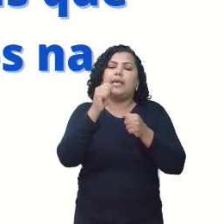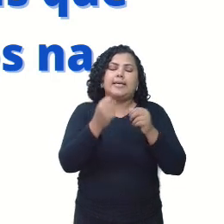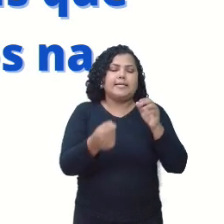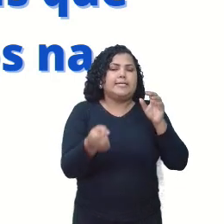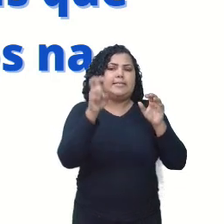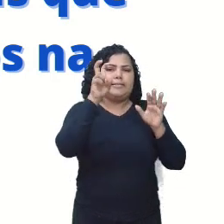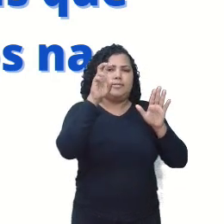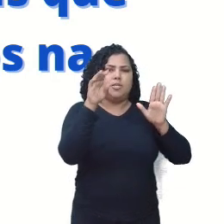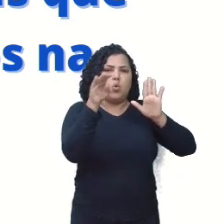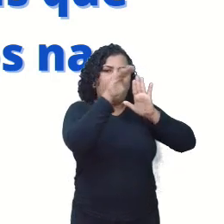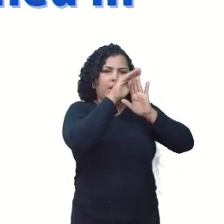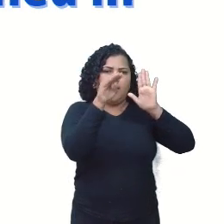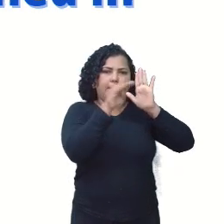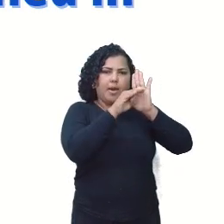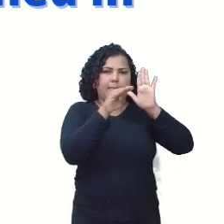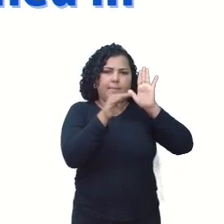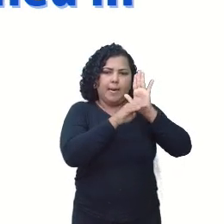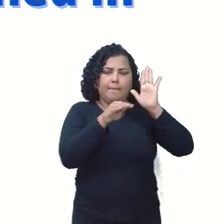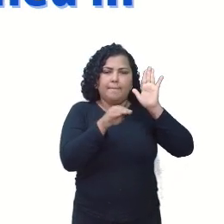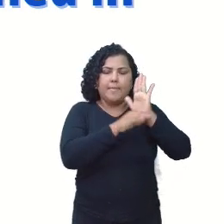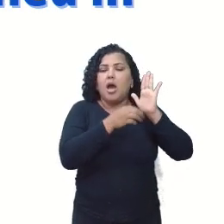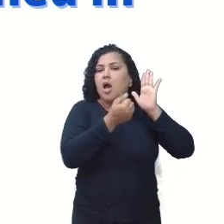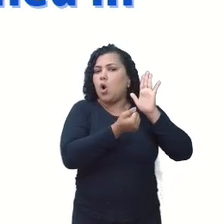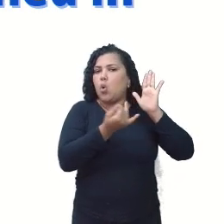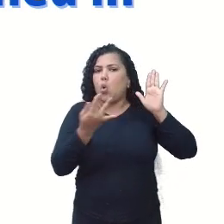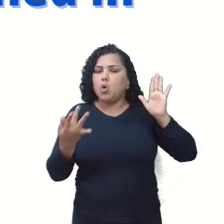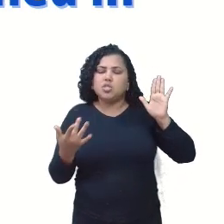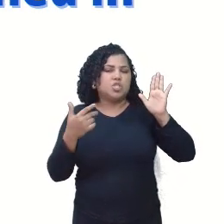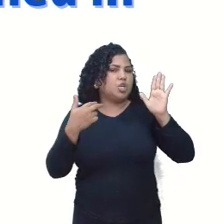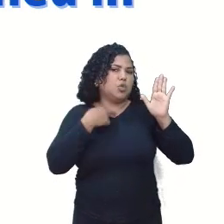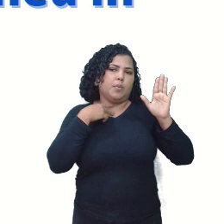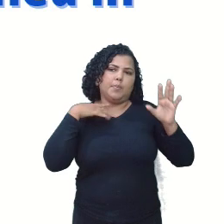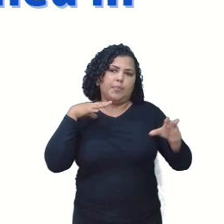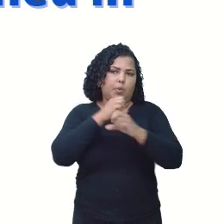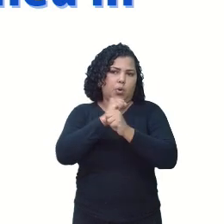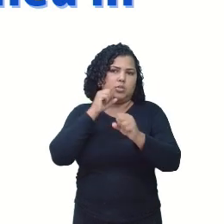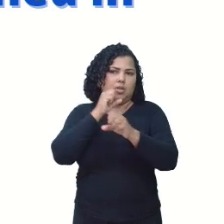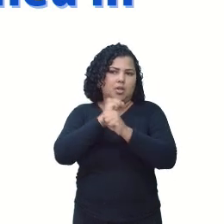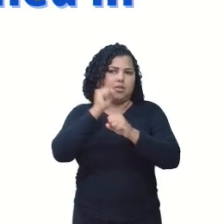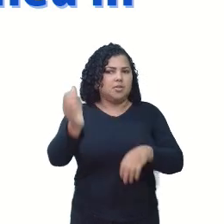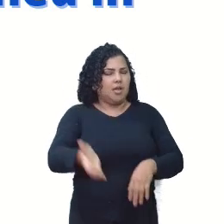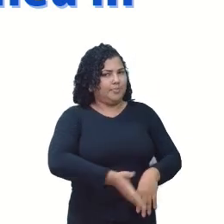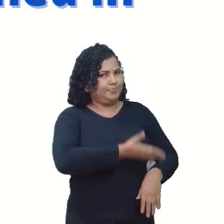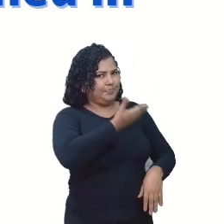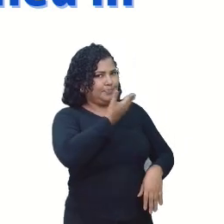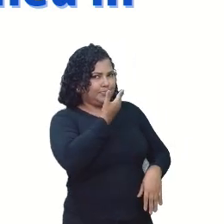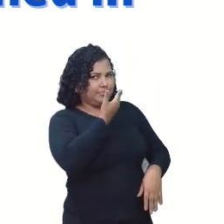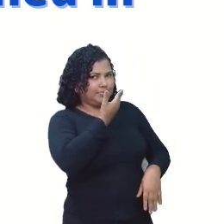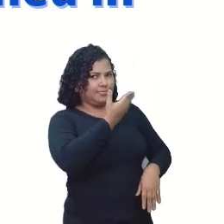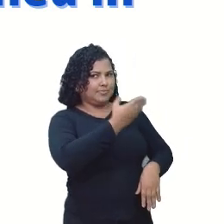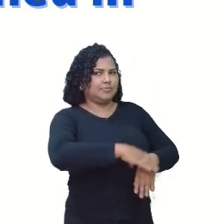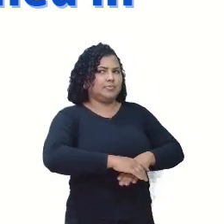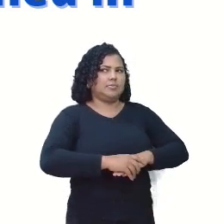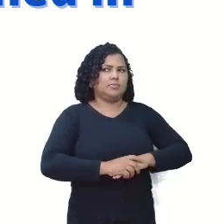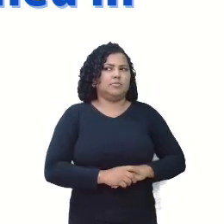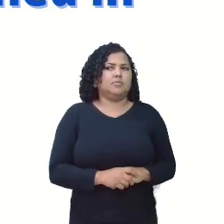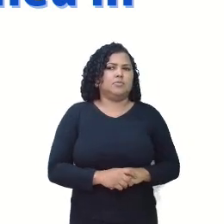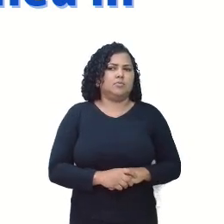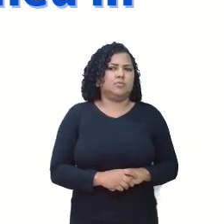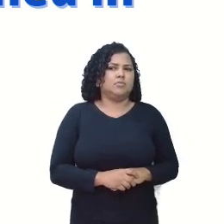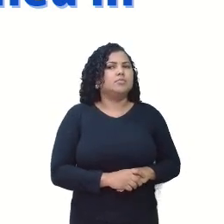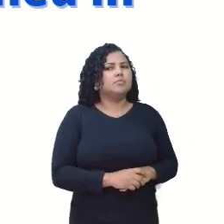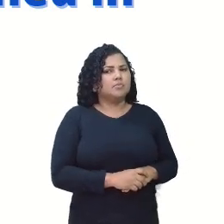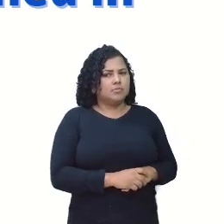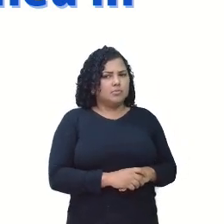incontáveis que não foram citadas na aula, certo? Challenger. Search and do a list with 5 uncountable